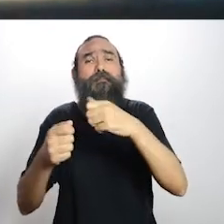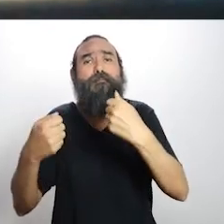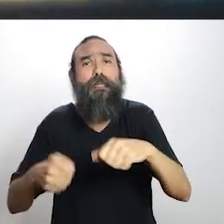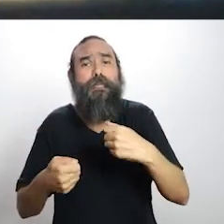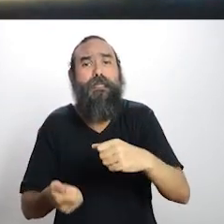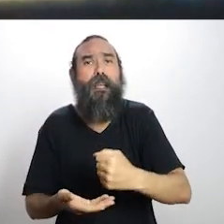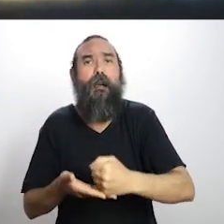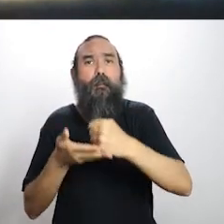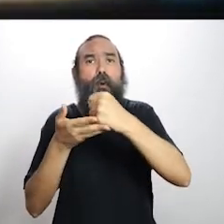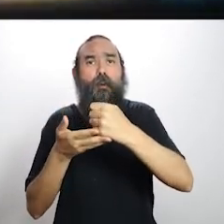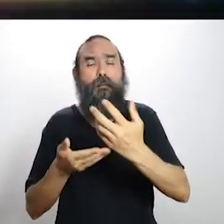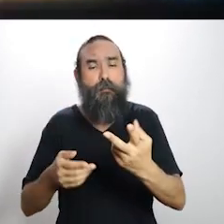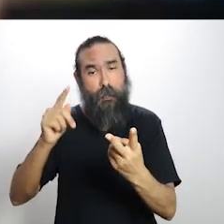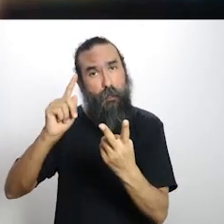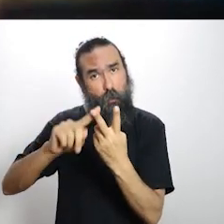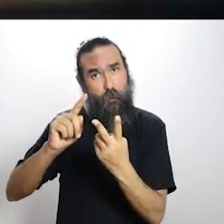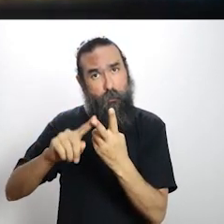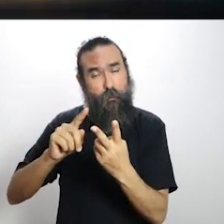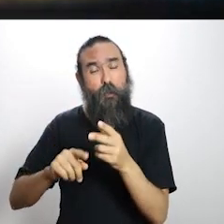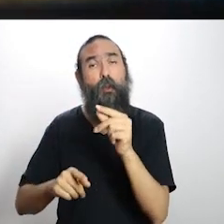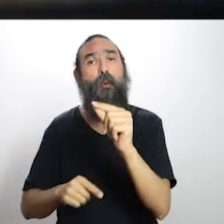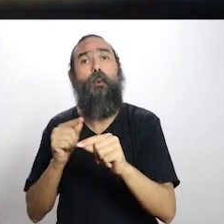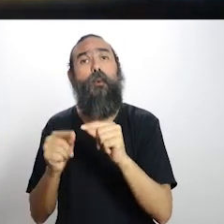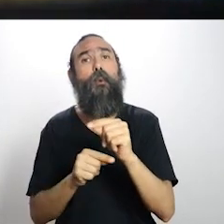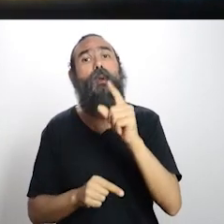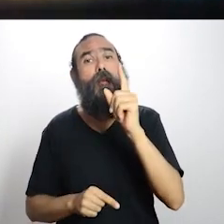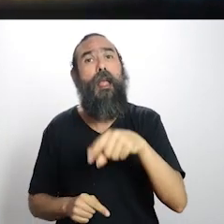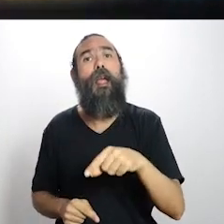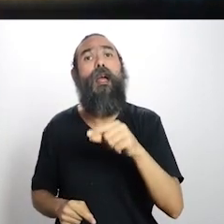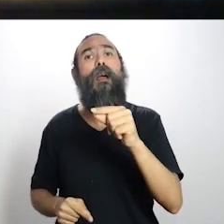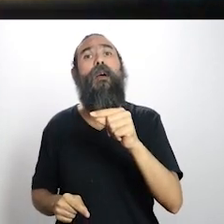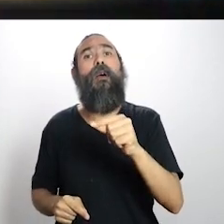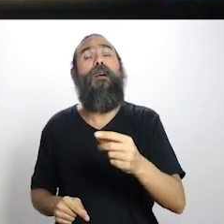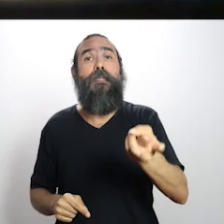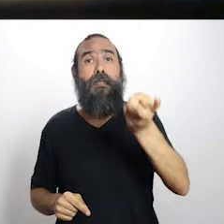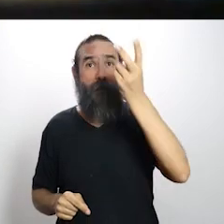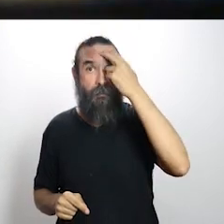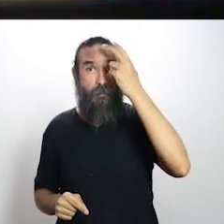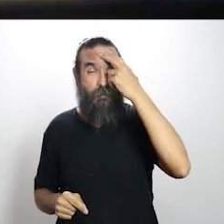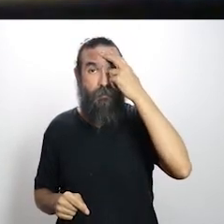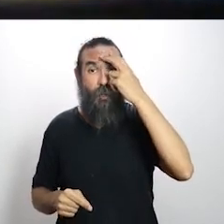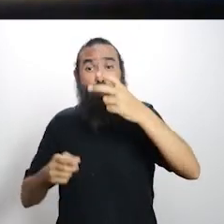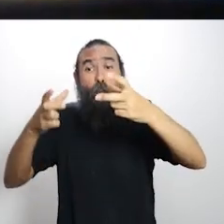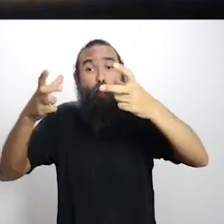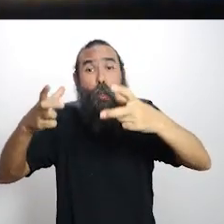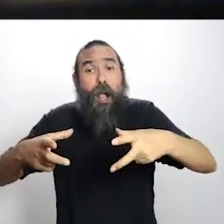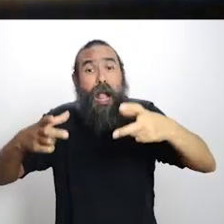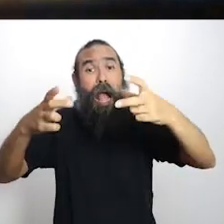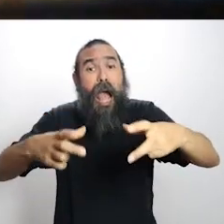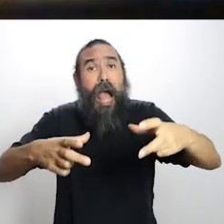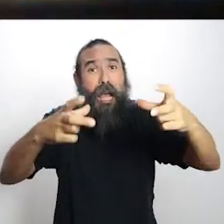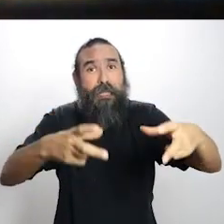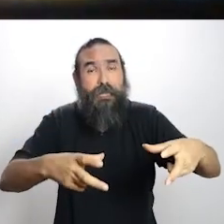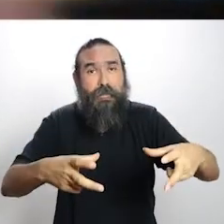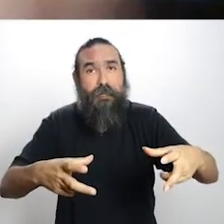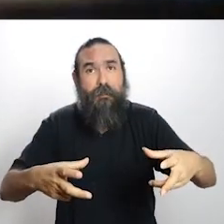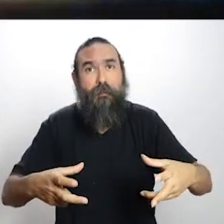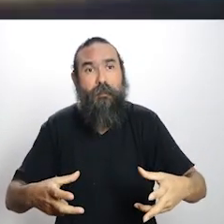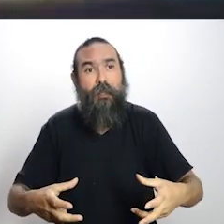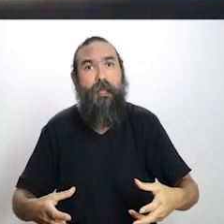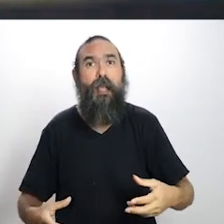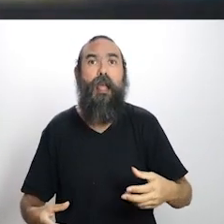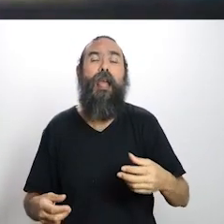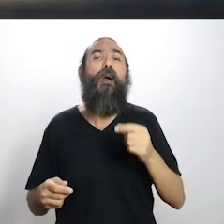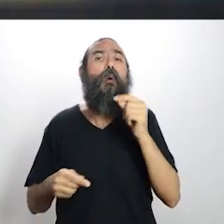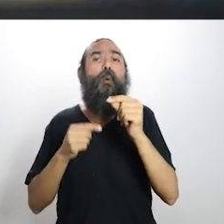O segundo item trata especificamente do subsídio aos espaços culturais, que propõe uma renda entre 3 a